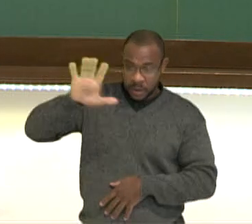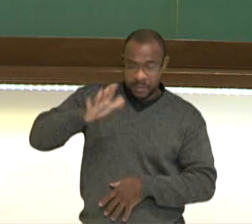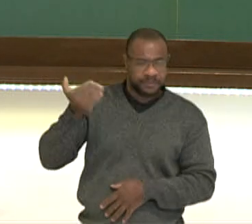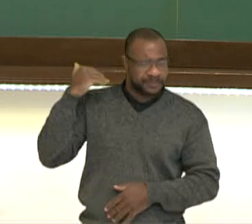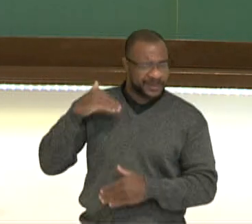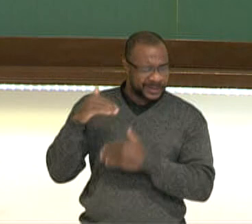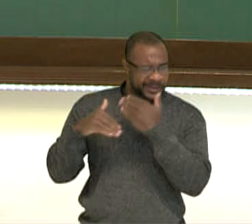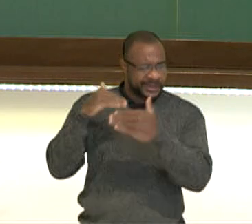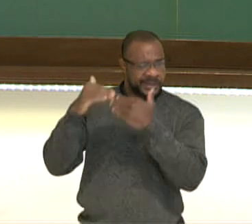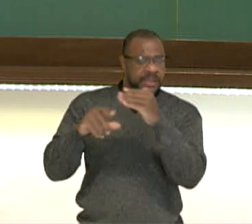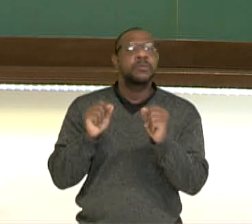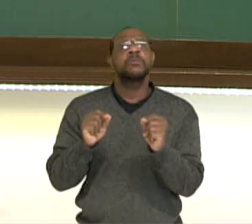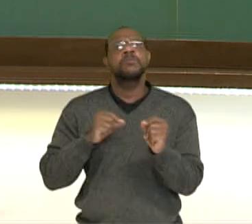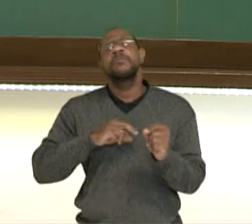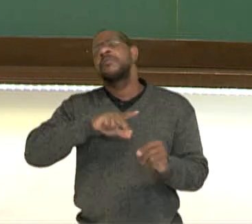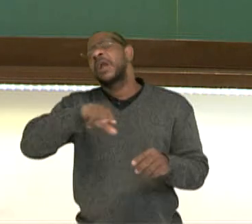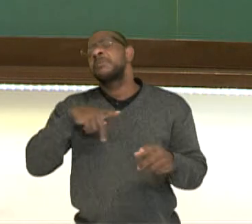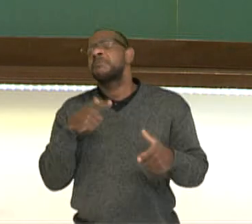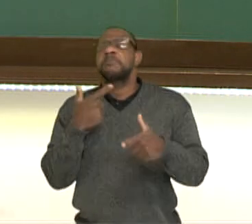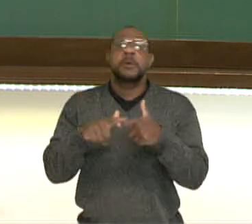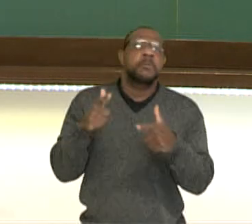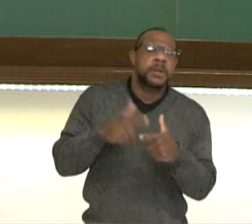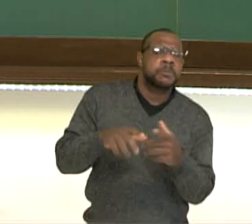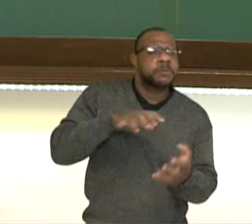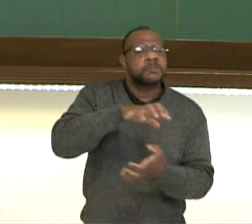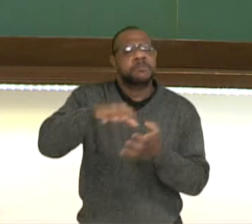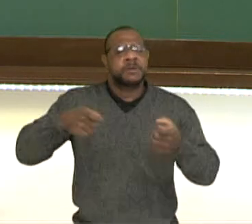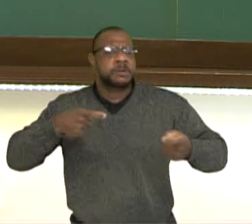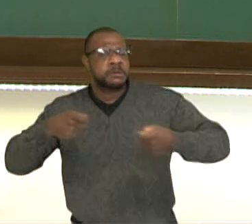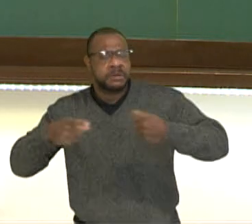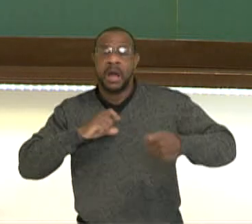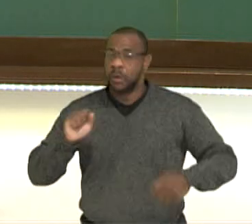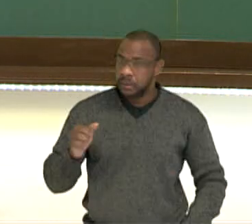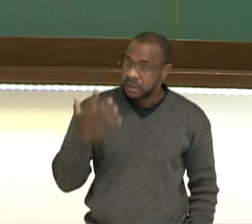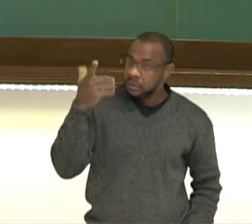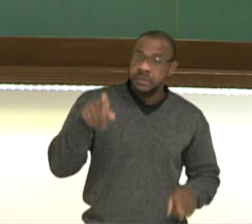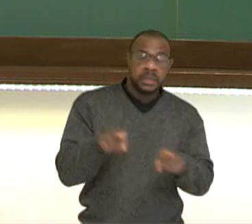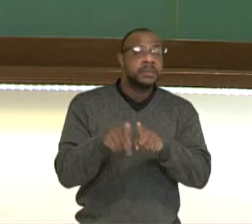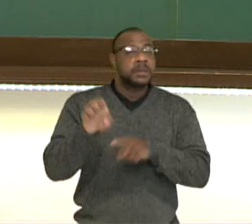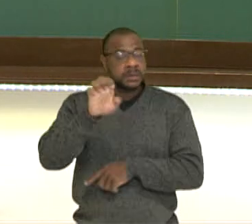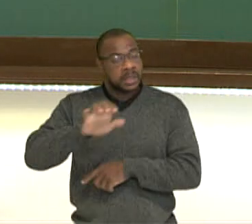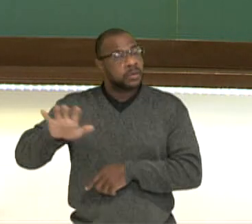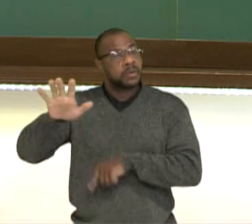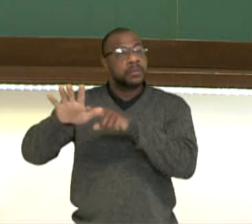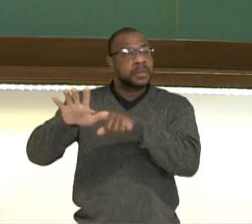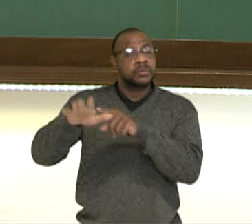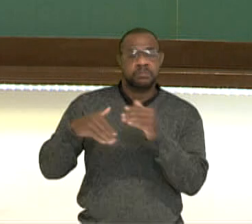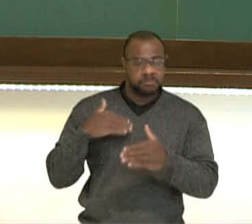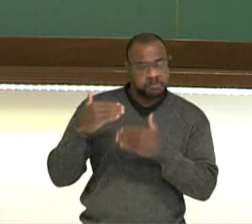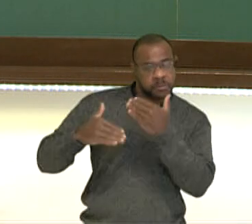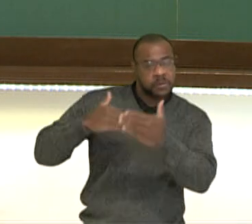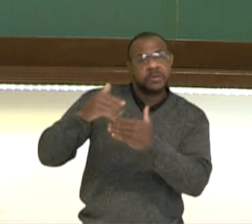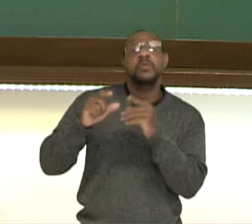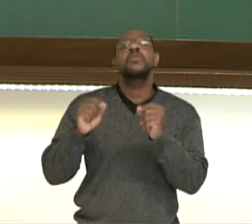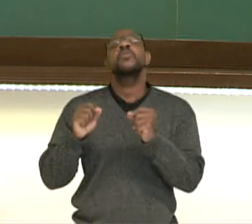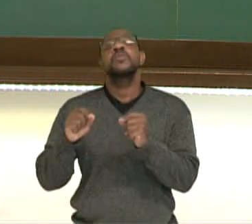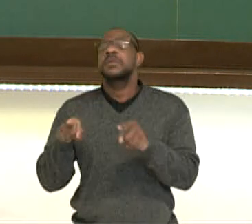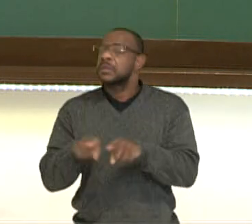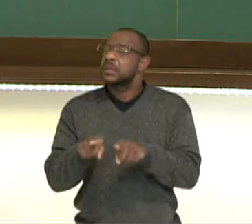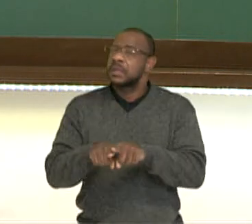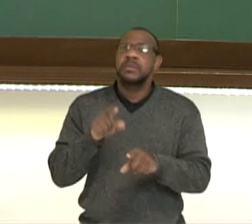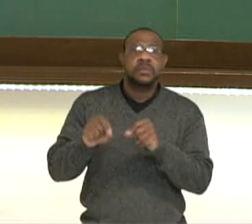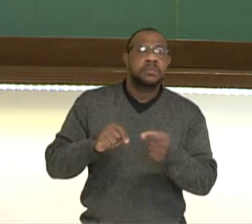desenvolvendo e vários conflitos, várias guerras também ocorreram ali no território, todos esses processos foram